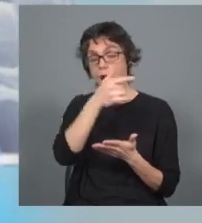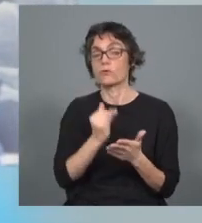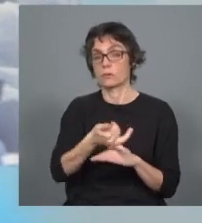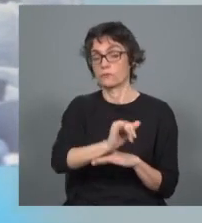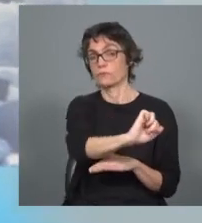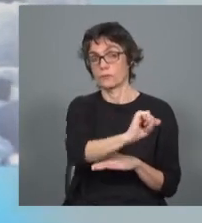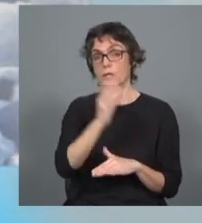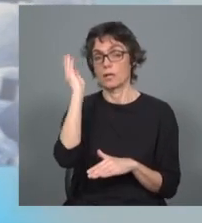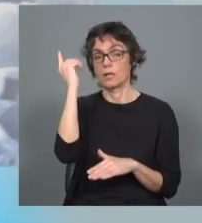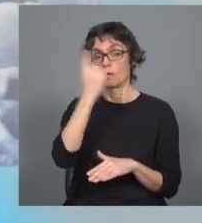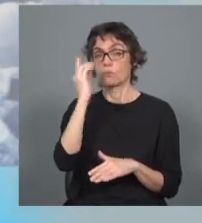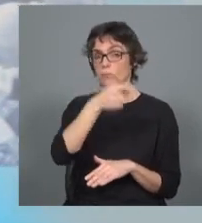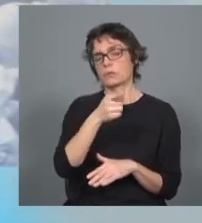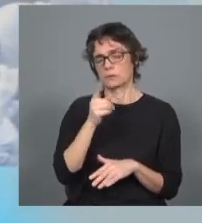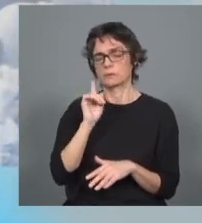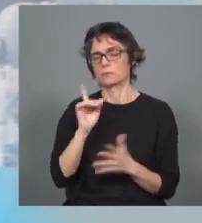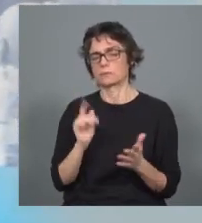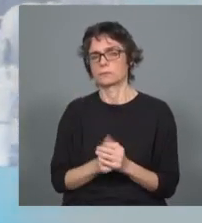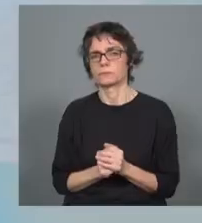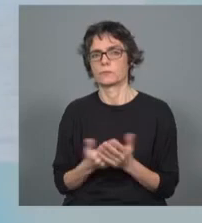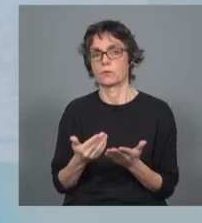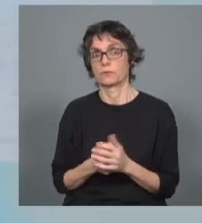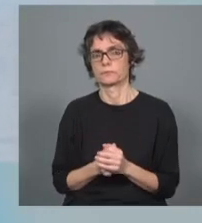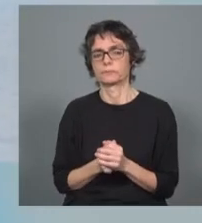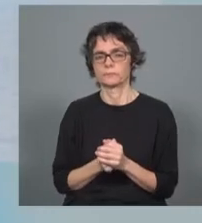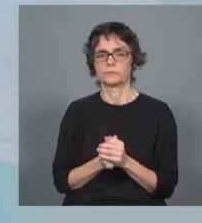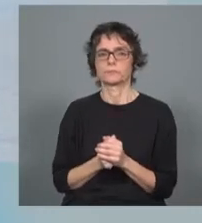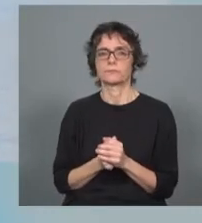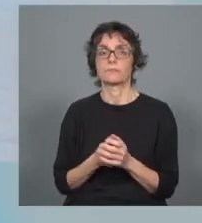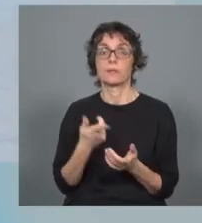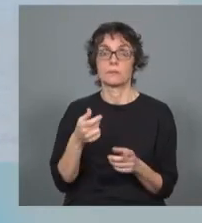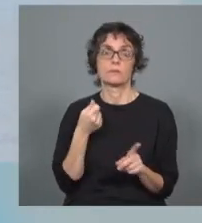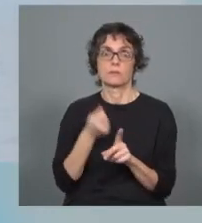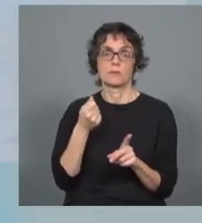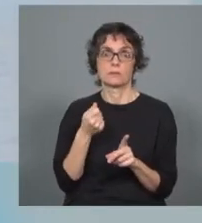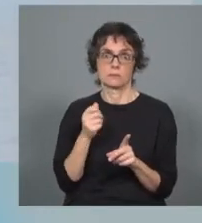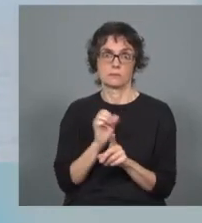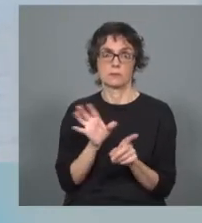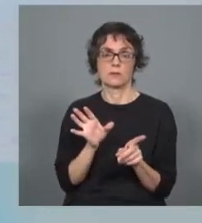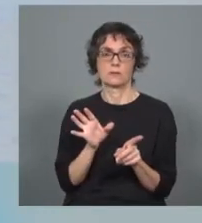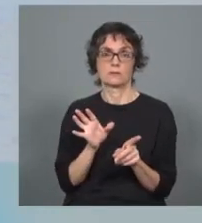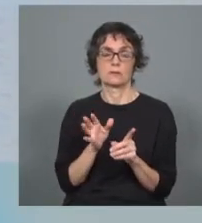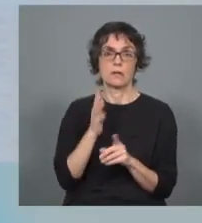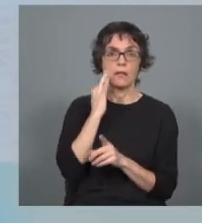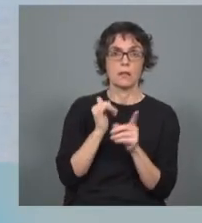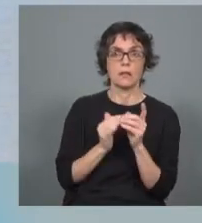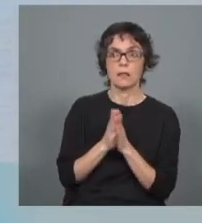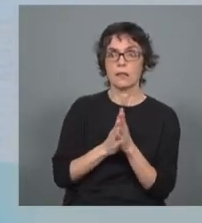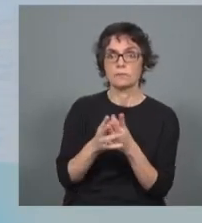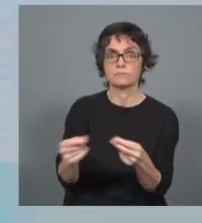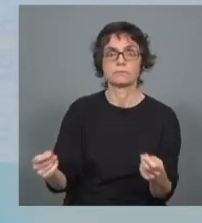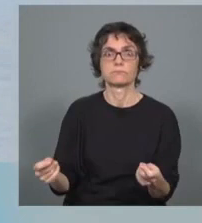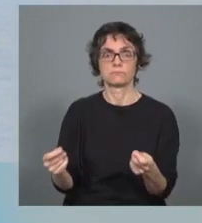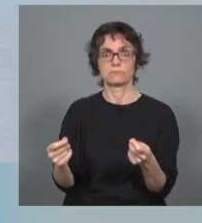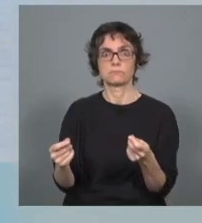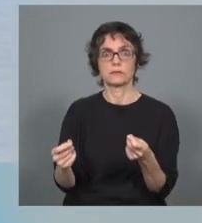intervenção neste âmbito tão importante. Sendo que permanece sempre esse desafio para ultrapassar, que é de resolver de facto a constitucionalidade